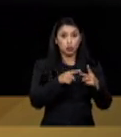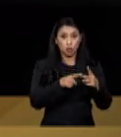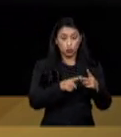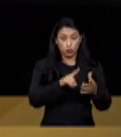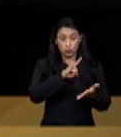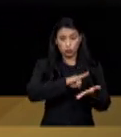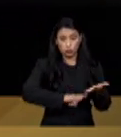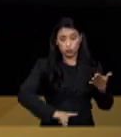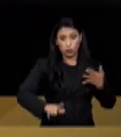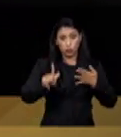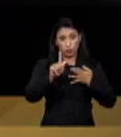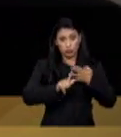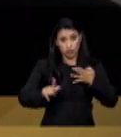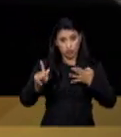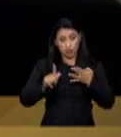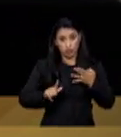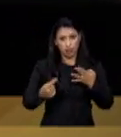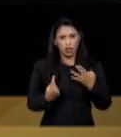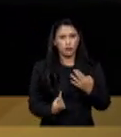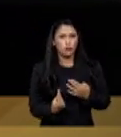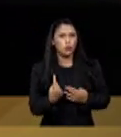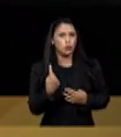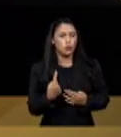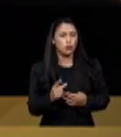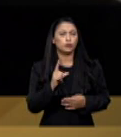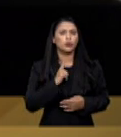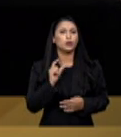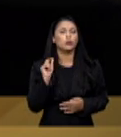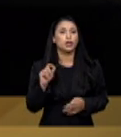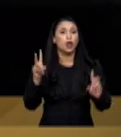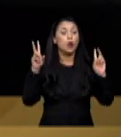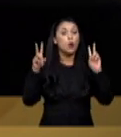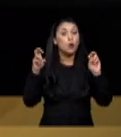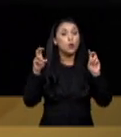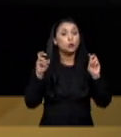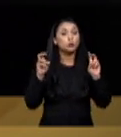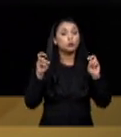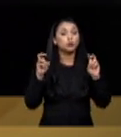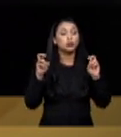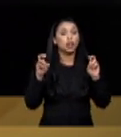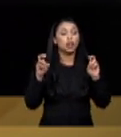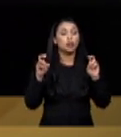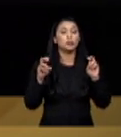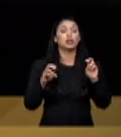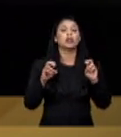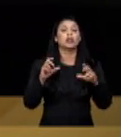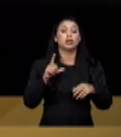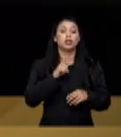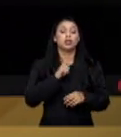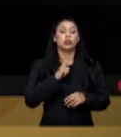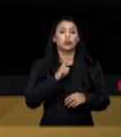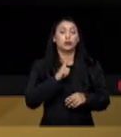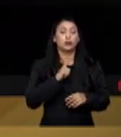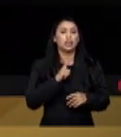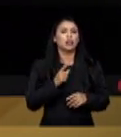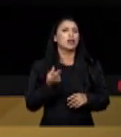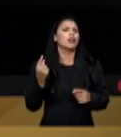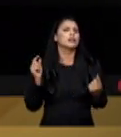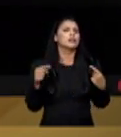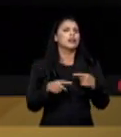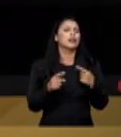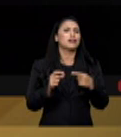agravos. Um, precisamente, sobre o órgão colegiado julgador questionando